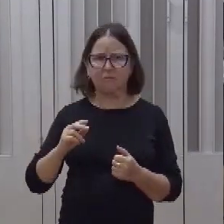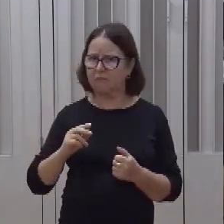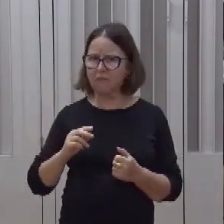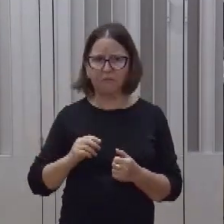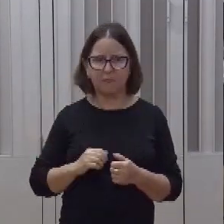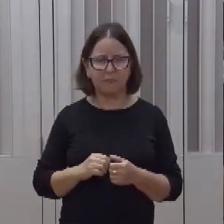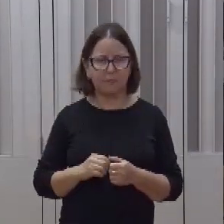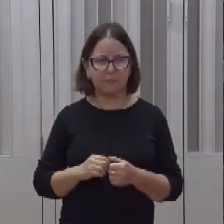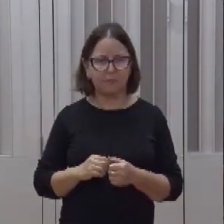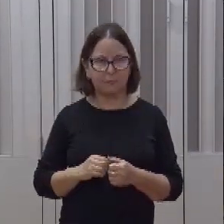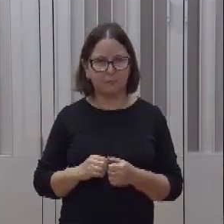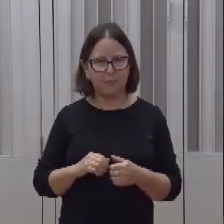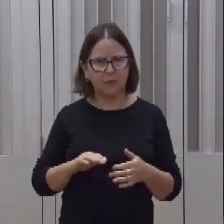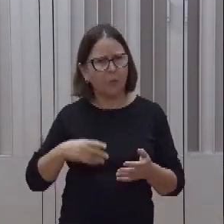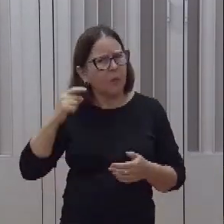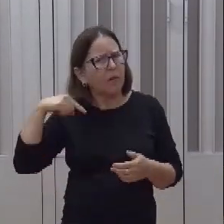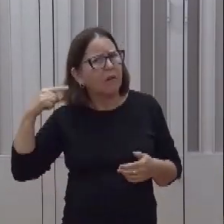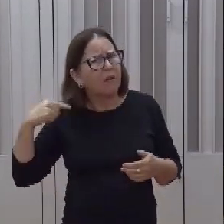Qual é o absurdo?